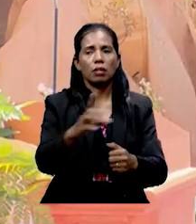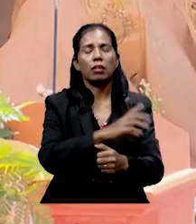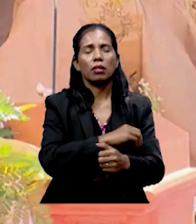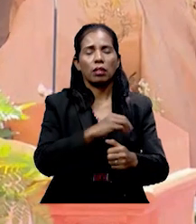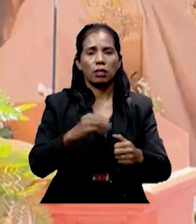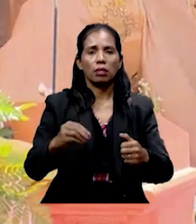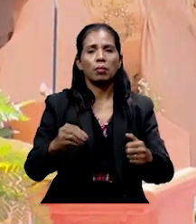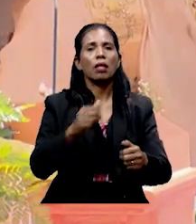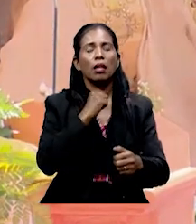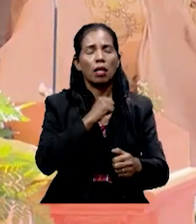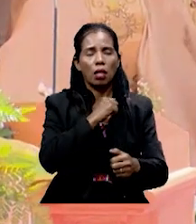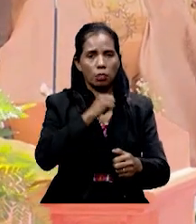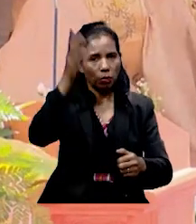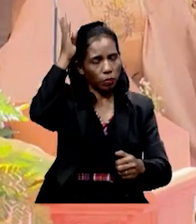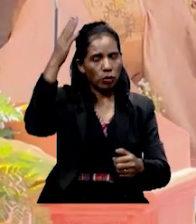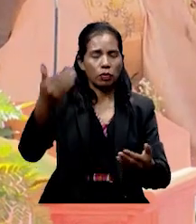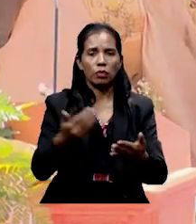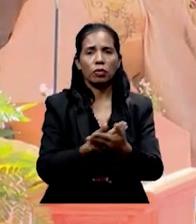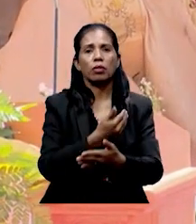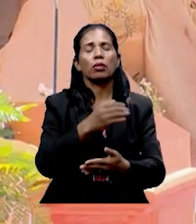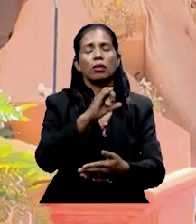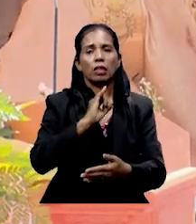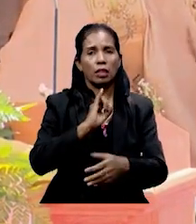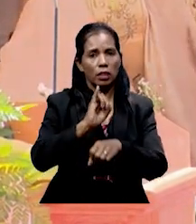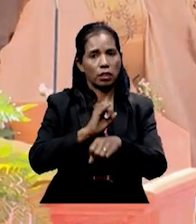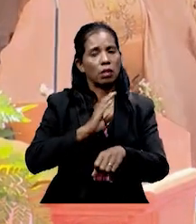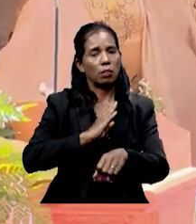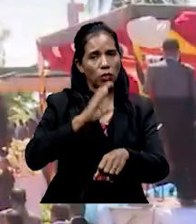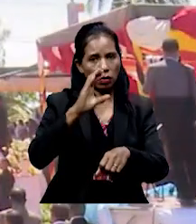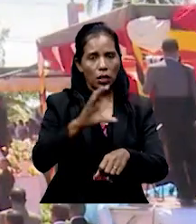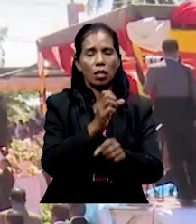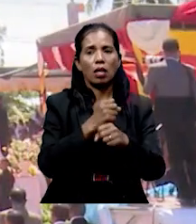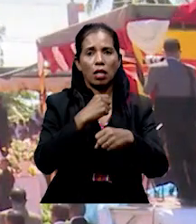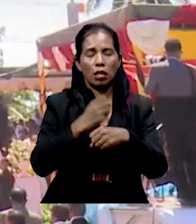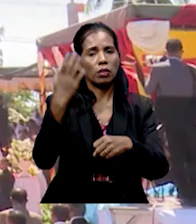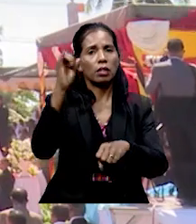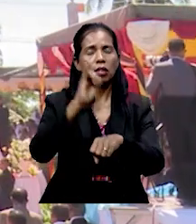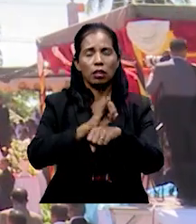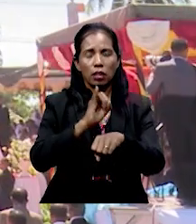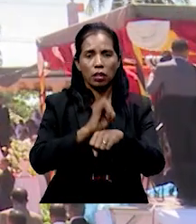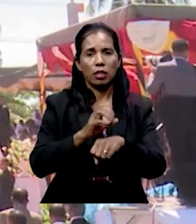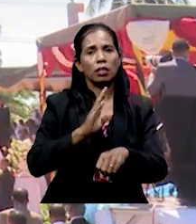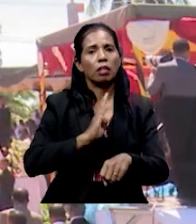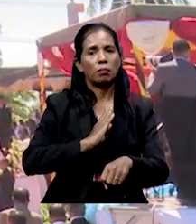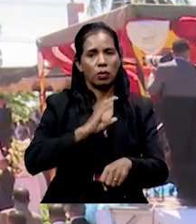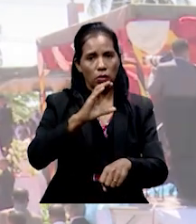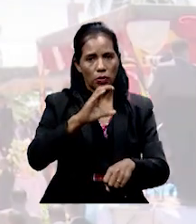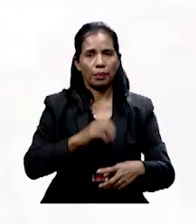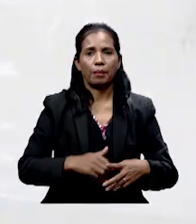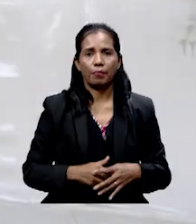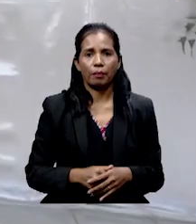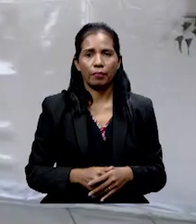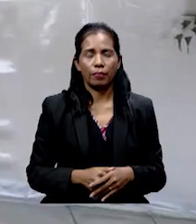ba Bispo Fong Diocese Bocau, Dom Leandro Maria Alves, Nebe Macrealiza e a Igreja Catedral Bocau.